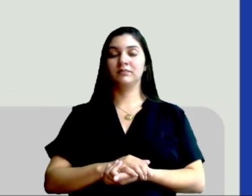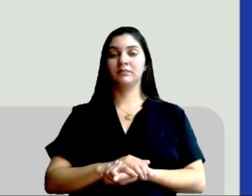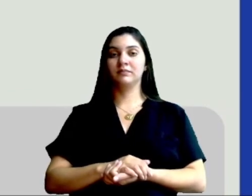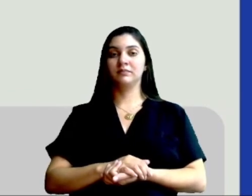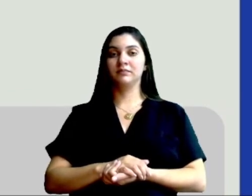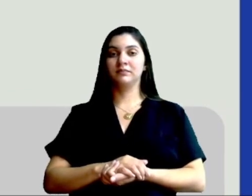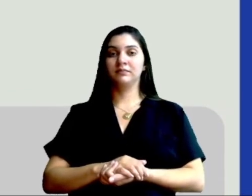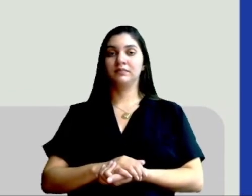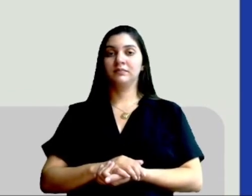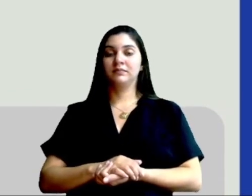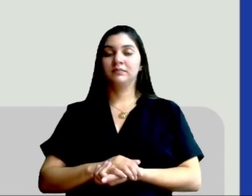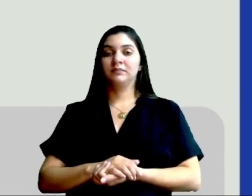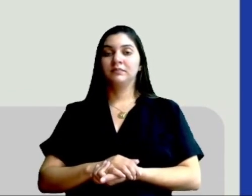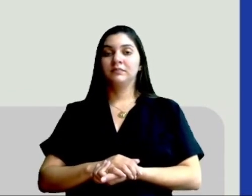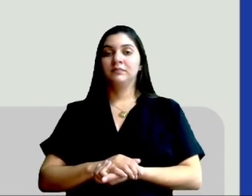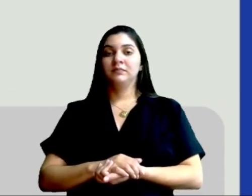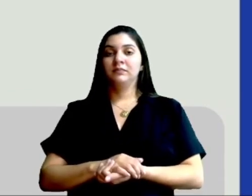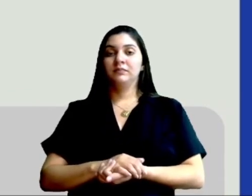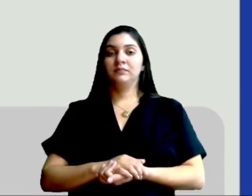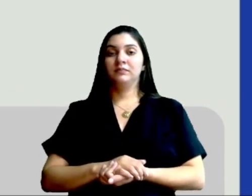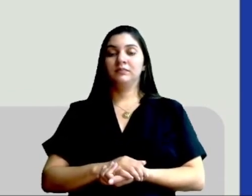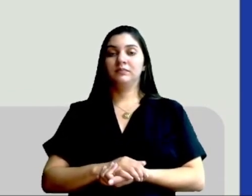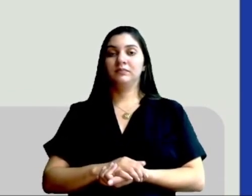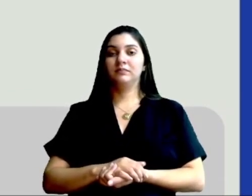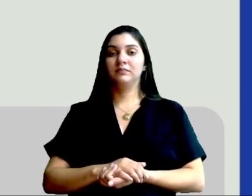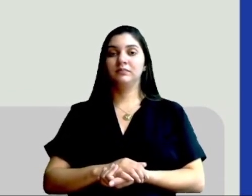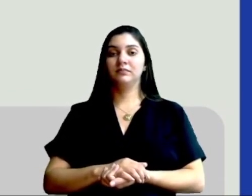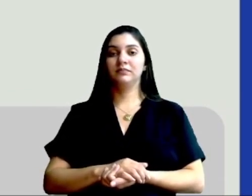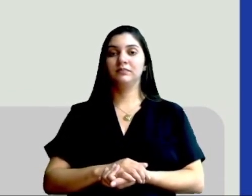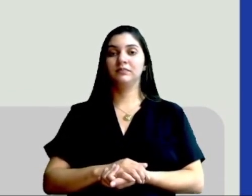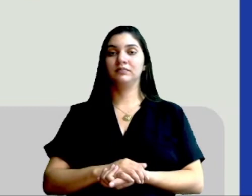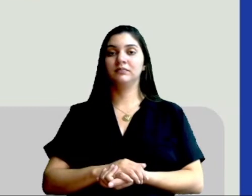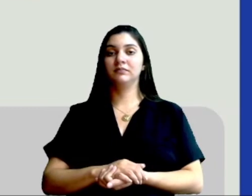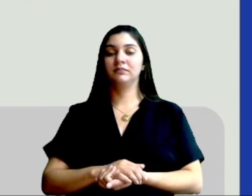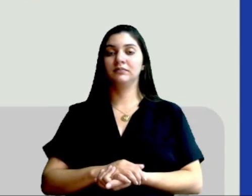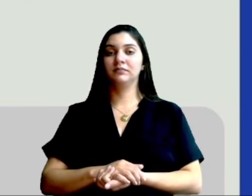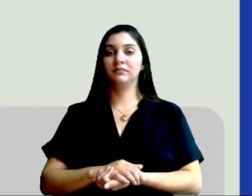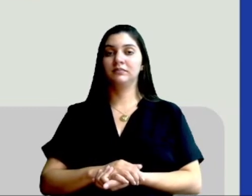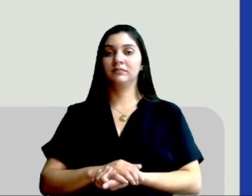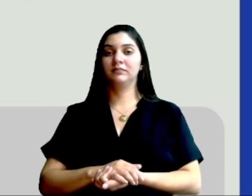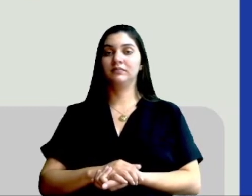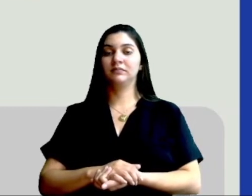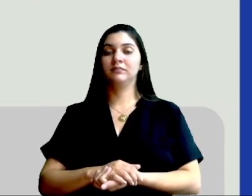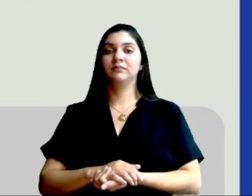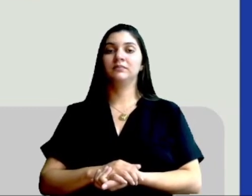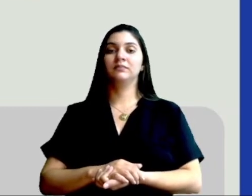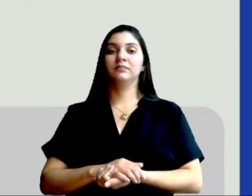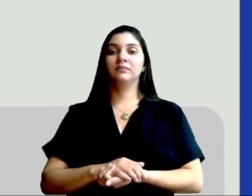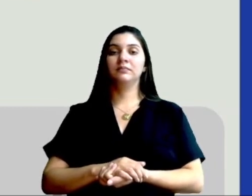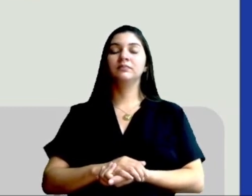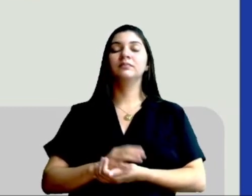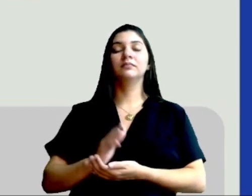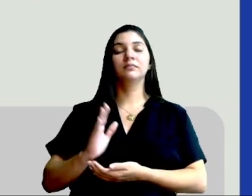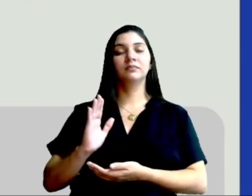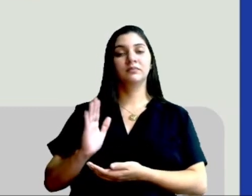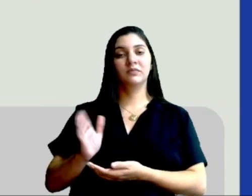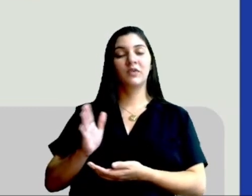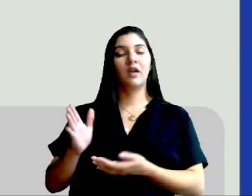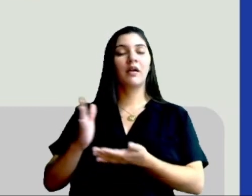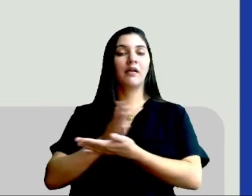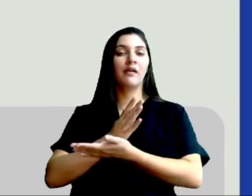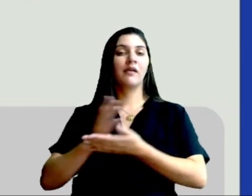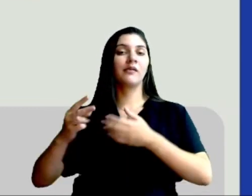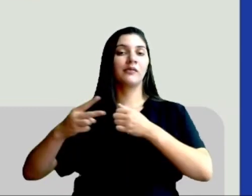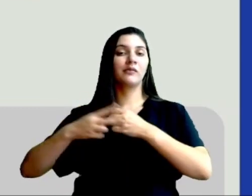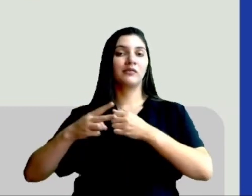anduviera, nosotros anduviéramos, vosotros anduvieras, ellos anduvieram. Já com os